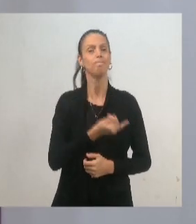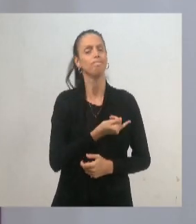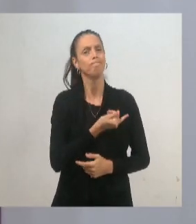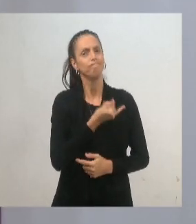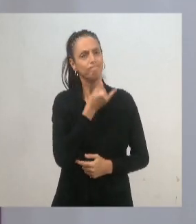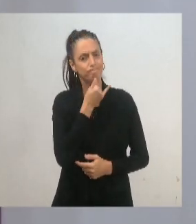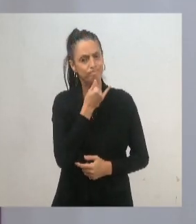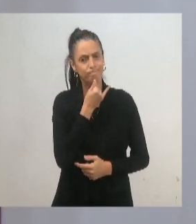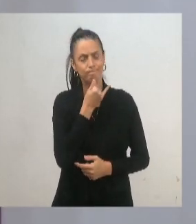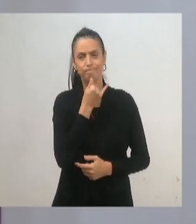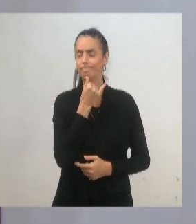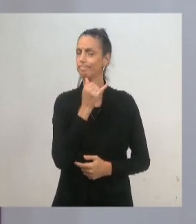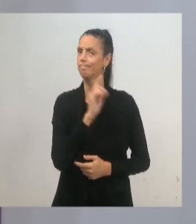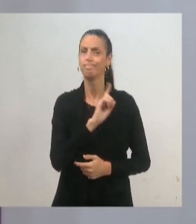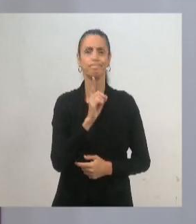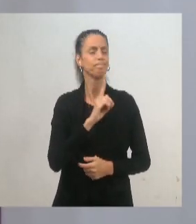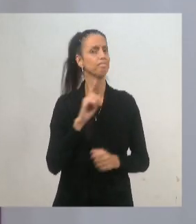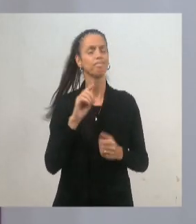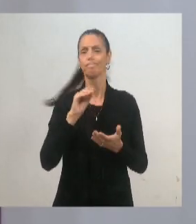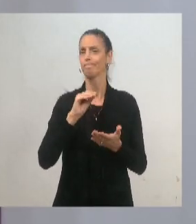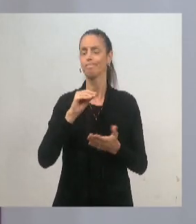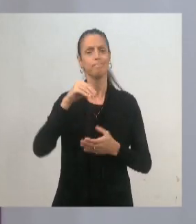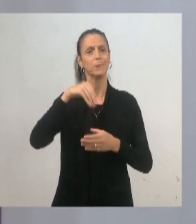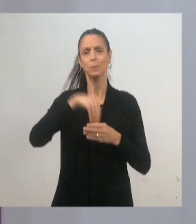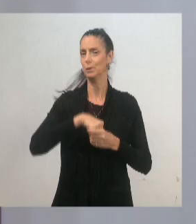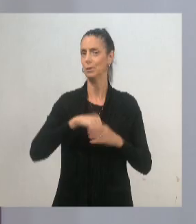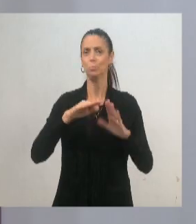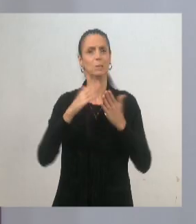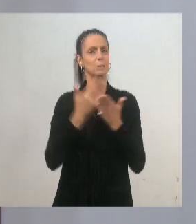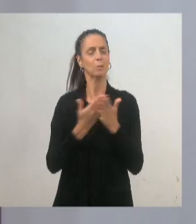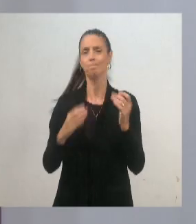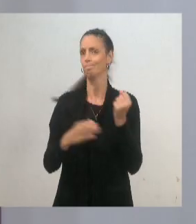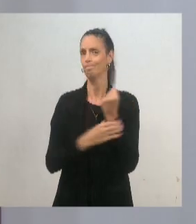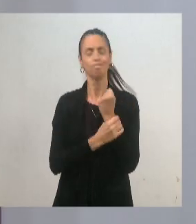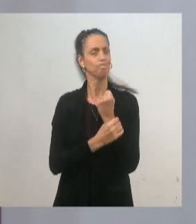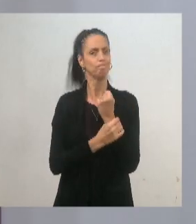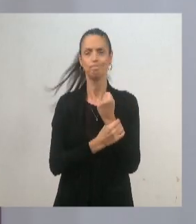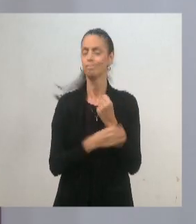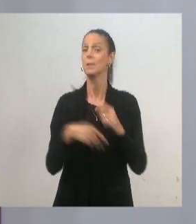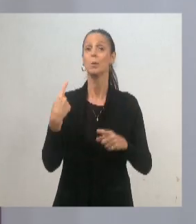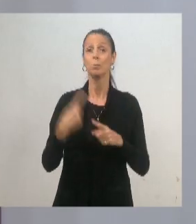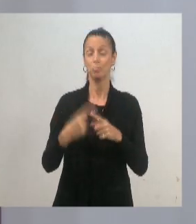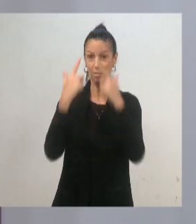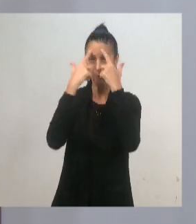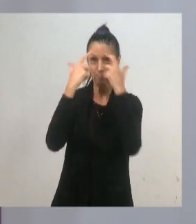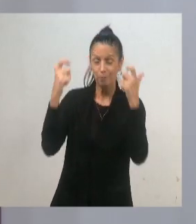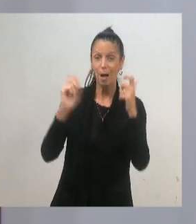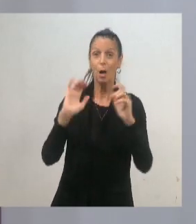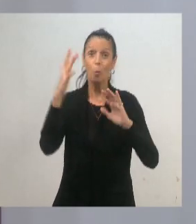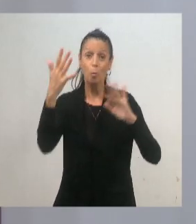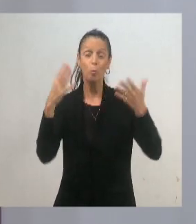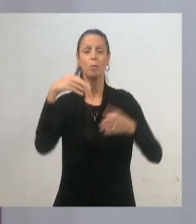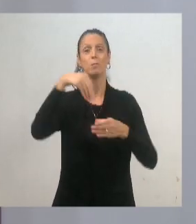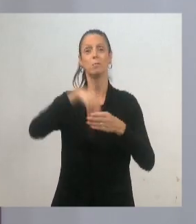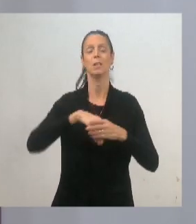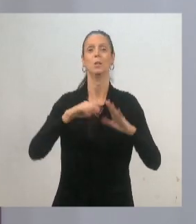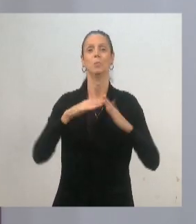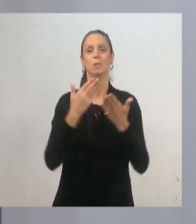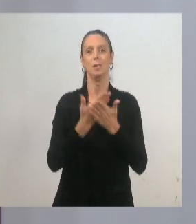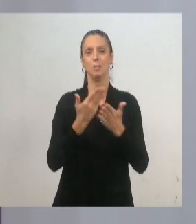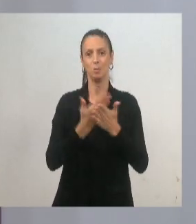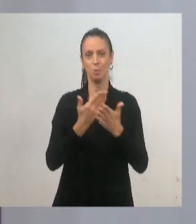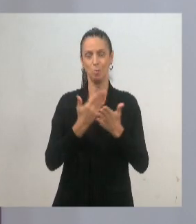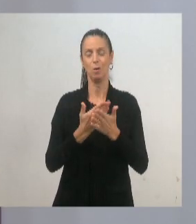infelizmente, não estão mais seguras nas unidades educacionais. Isso porque os casos de violência no ambiente escolar mais do